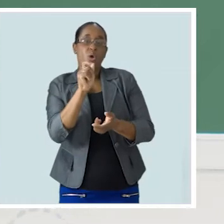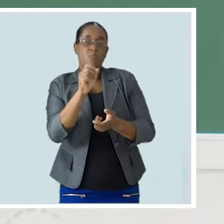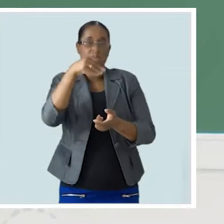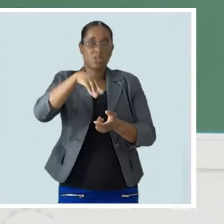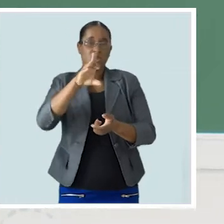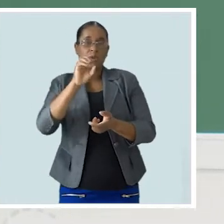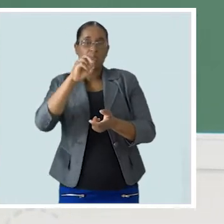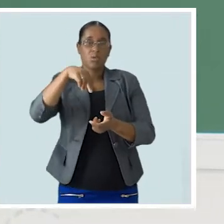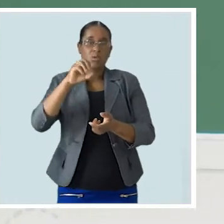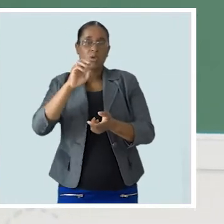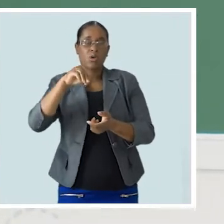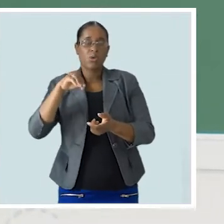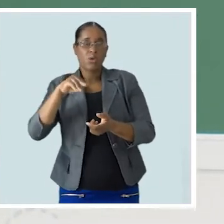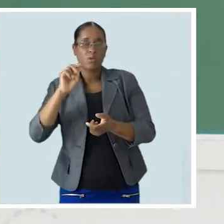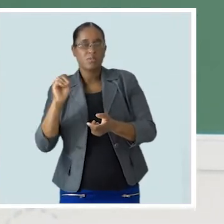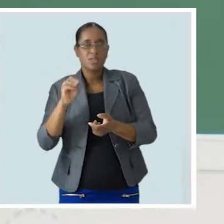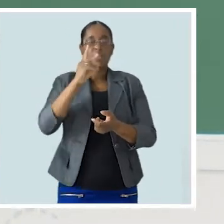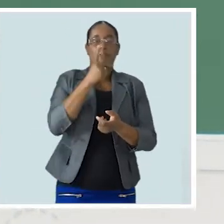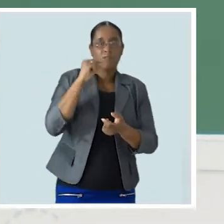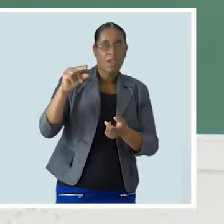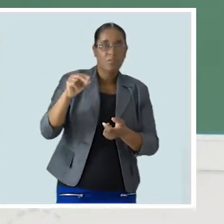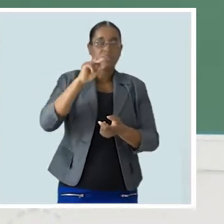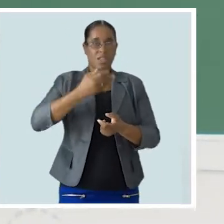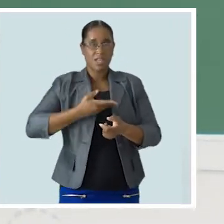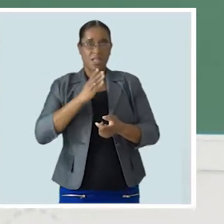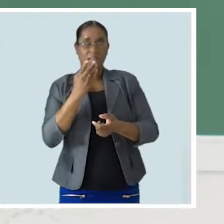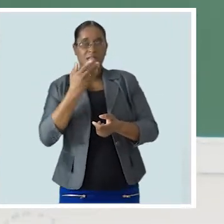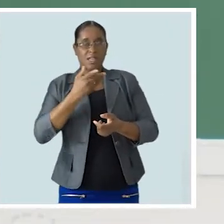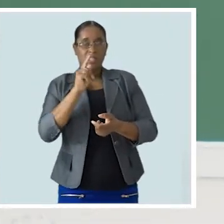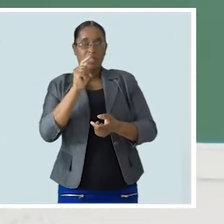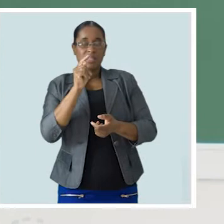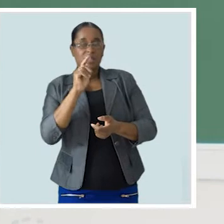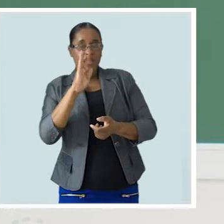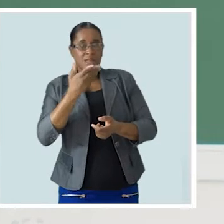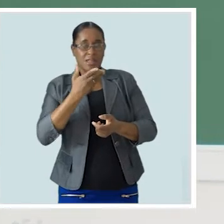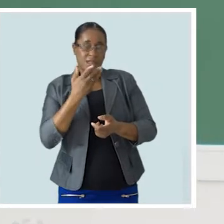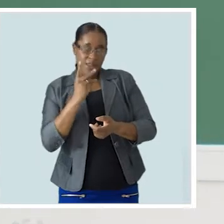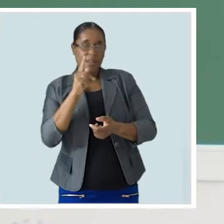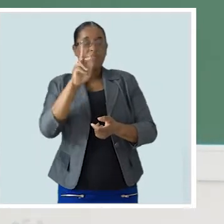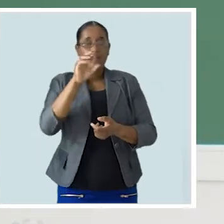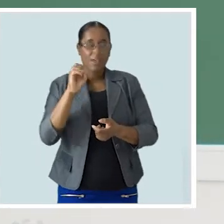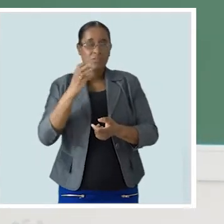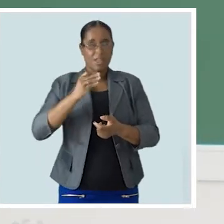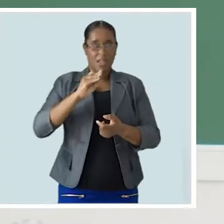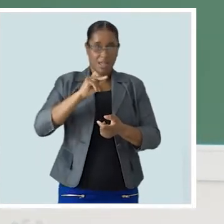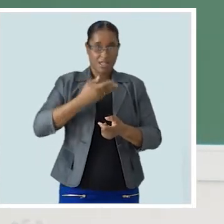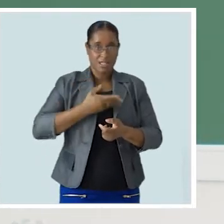pronomes, verbos, advérbios, conjunções, adjetivos, determinantes e